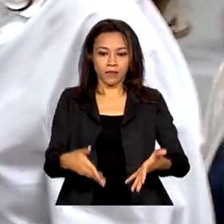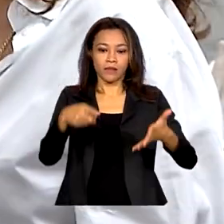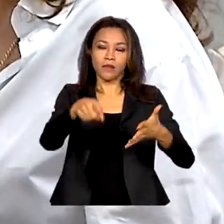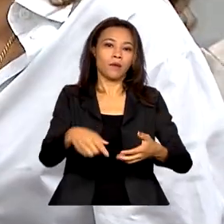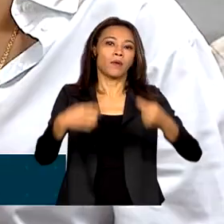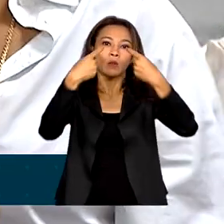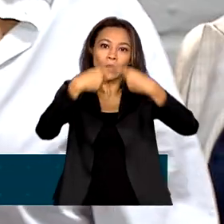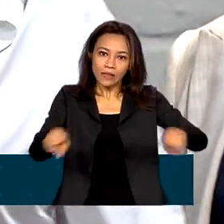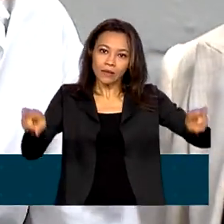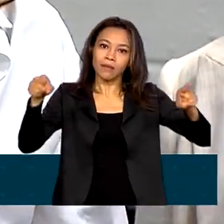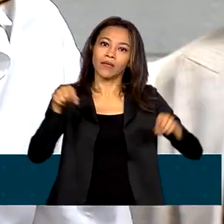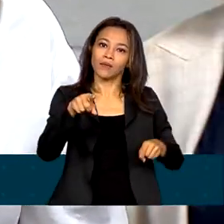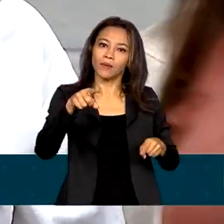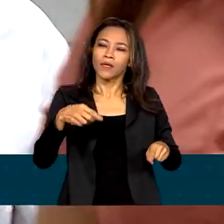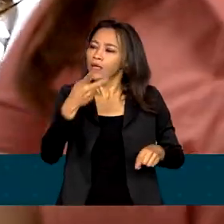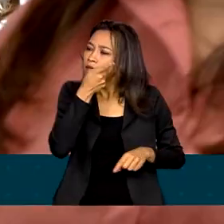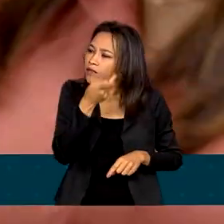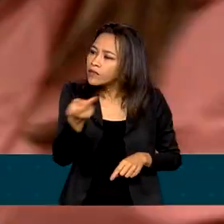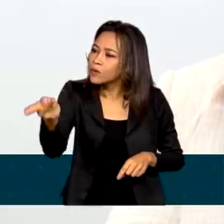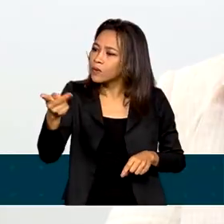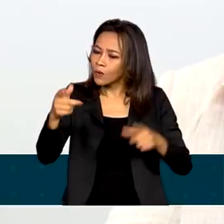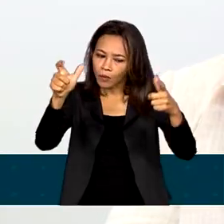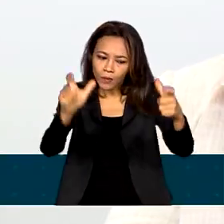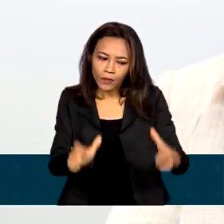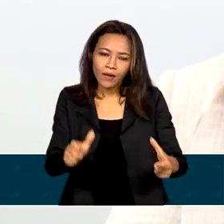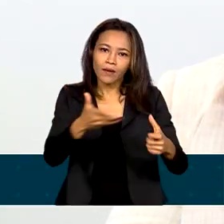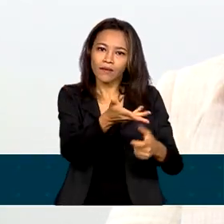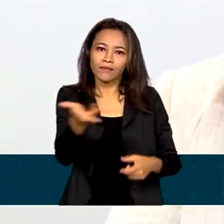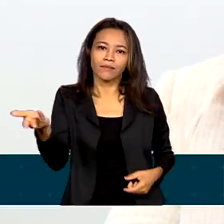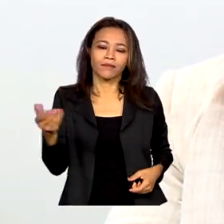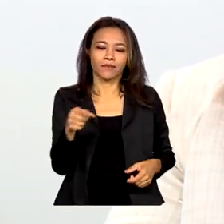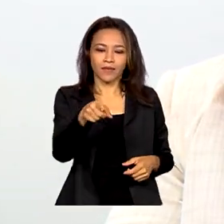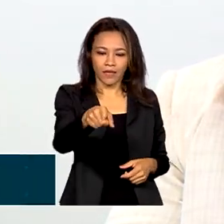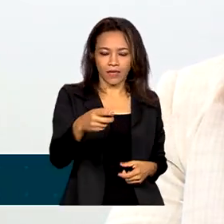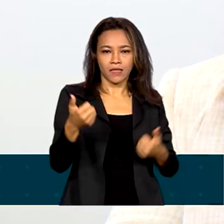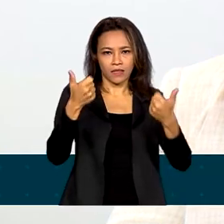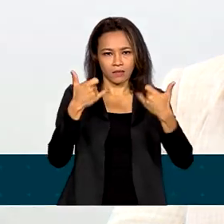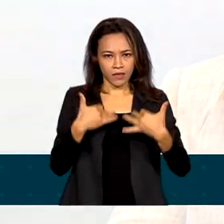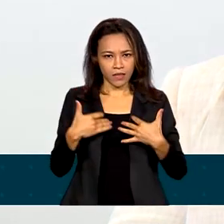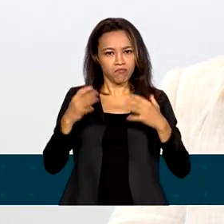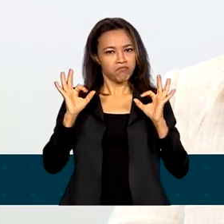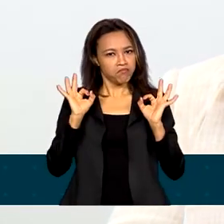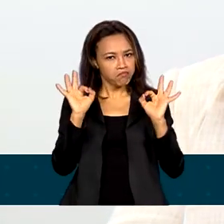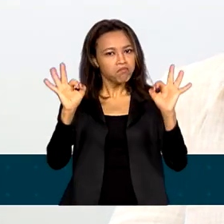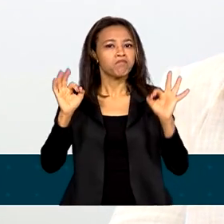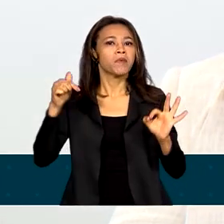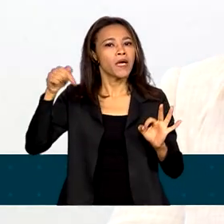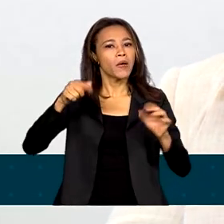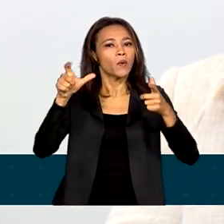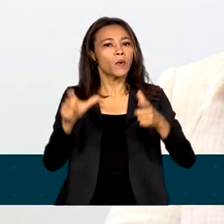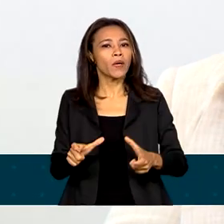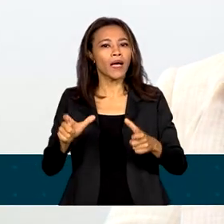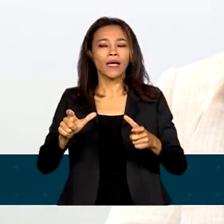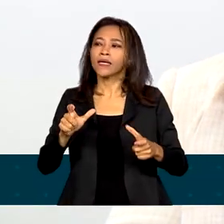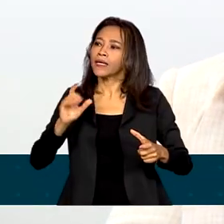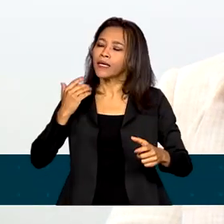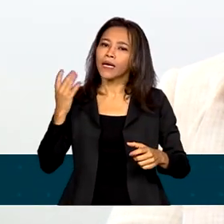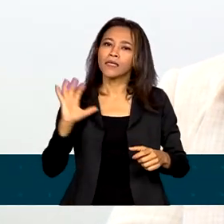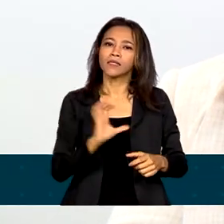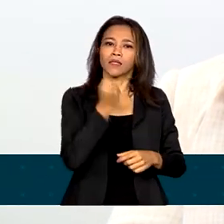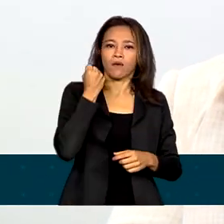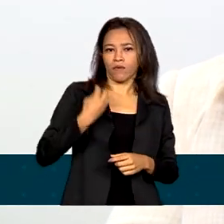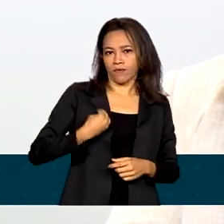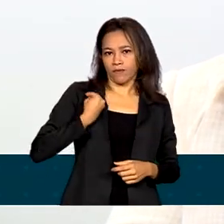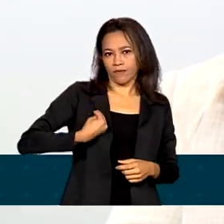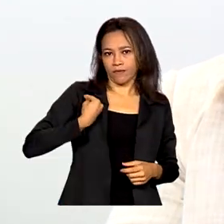fez uma visita à central de atendimento. Esse realmente é um lugar que salva vidas. A pontinha, o